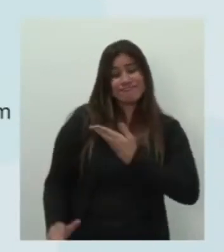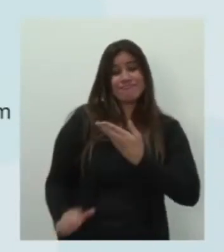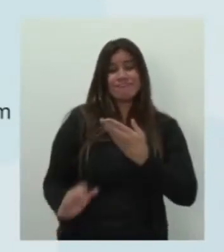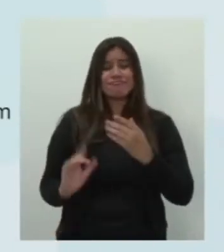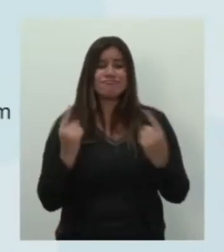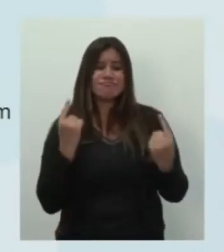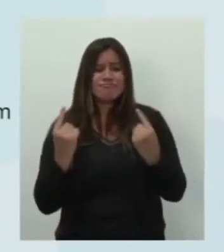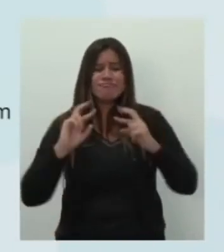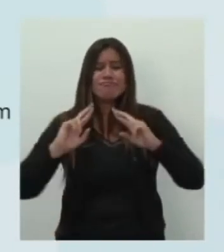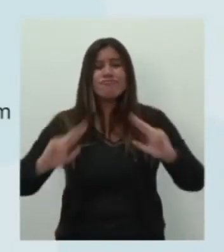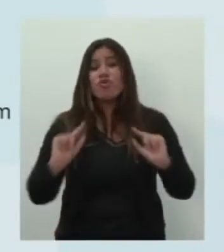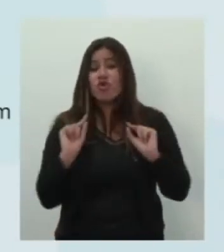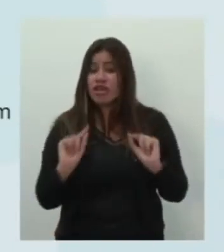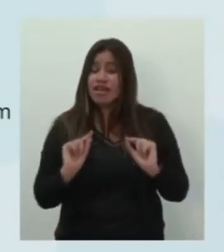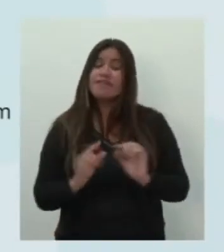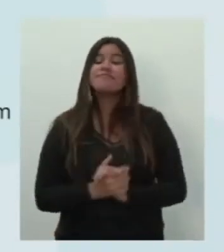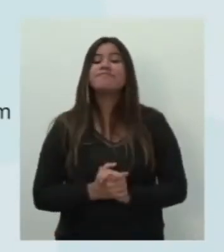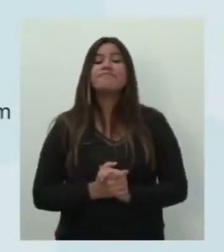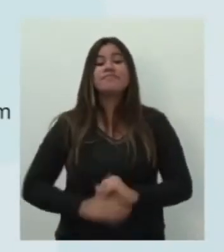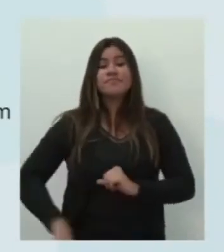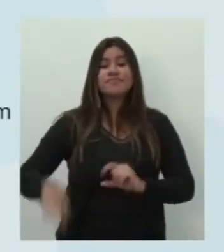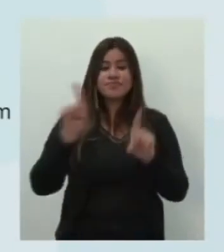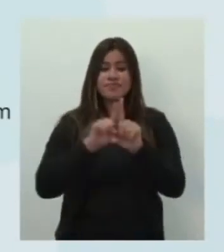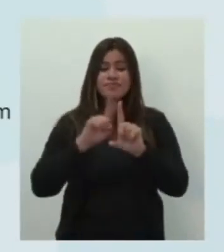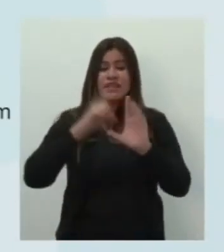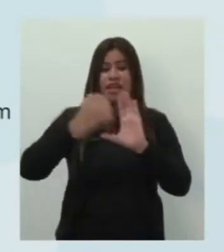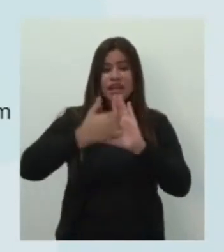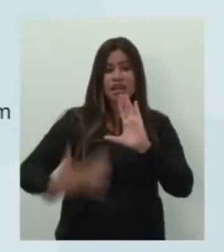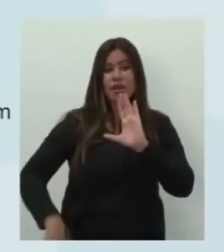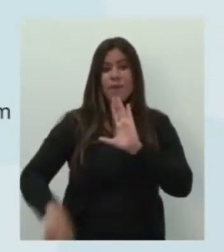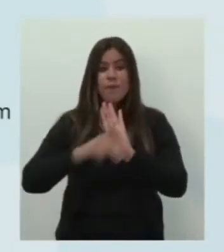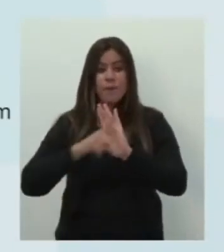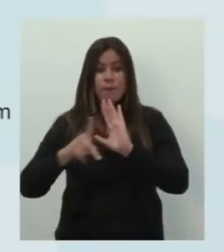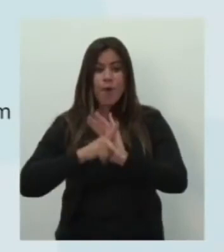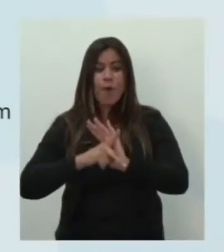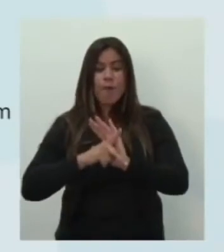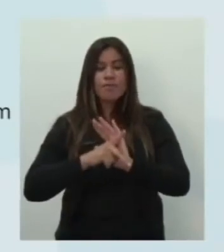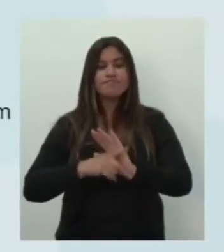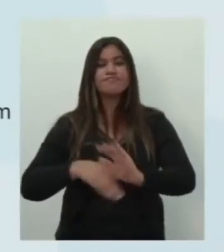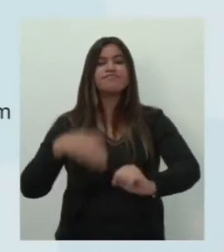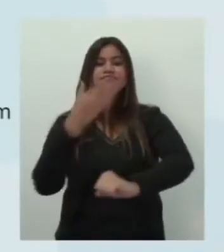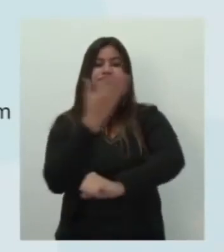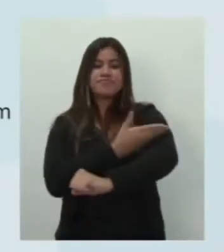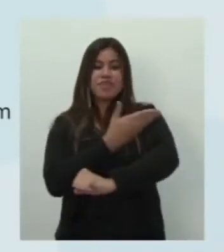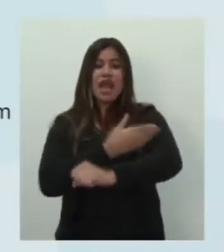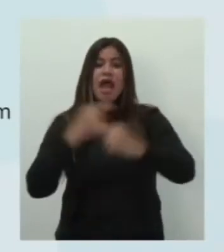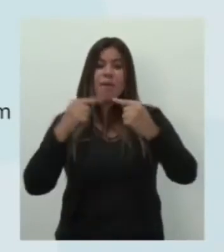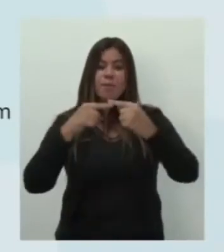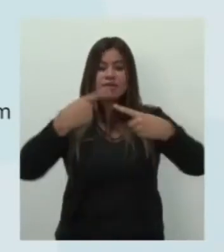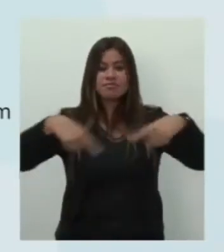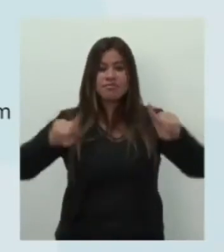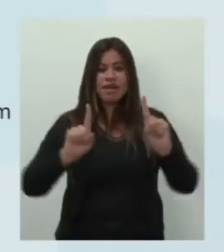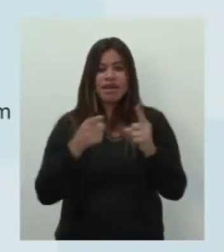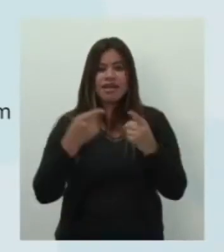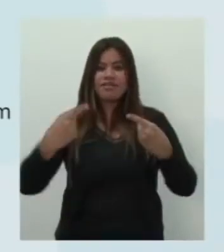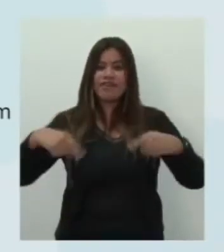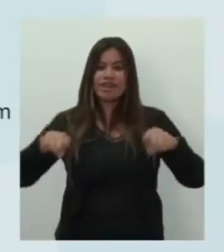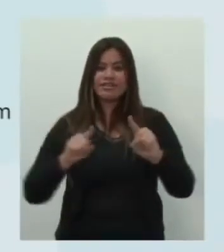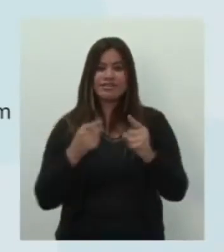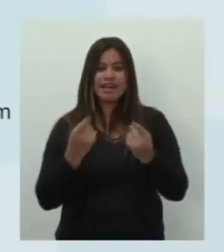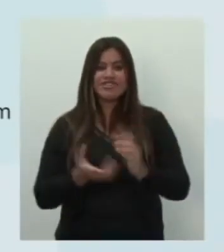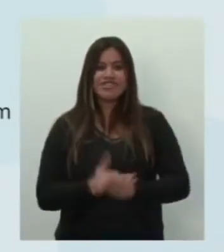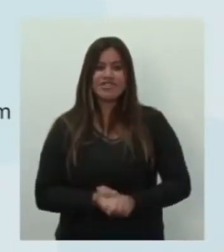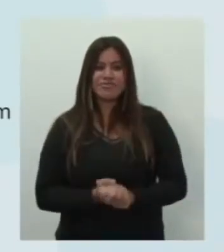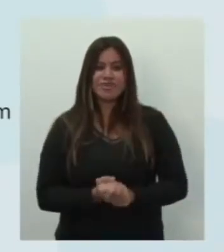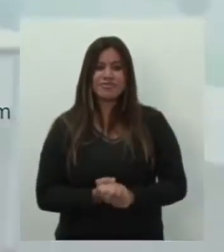vamos reconhecer características de cantigas medievais em canções contemporâneas. Canções